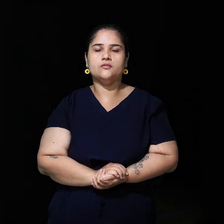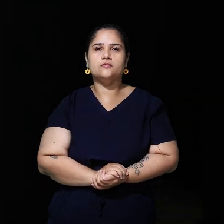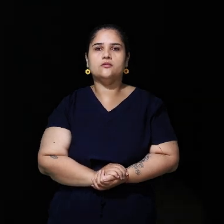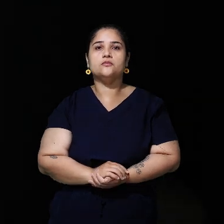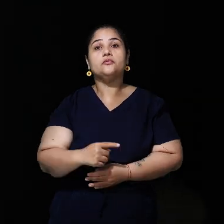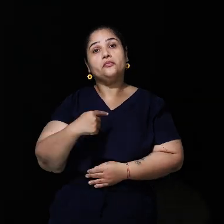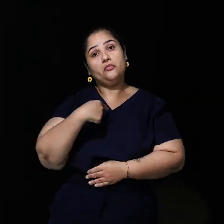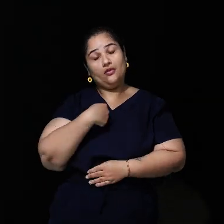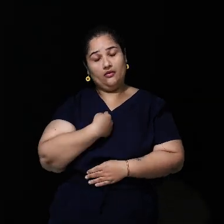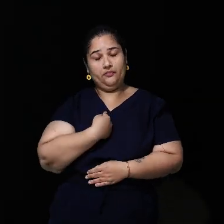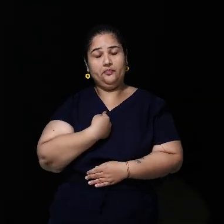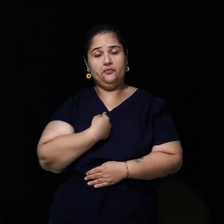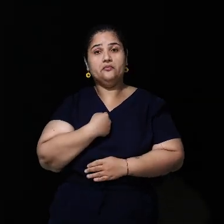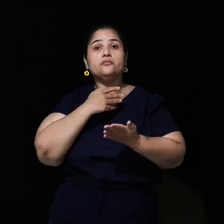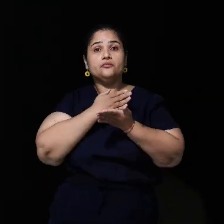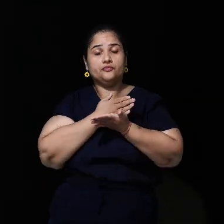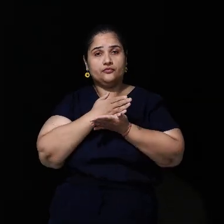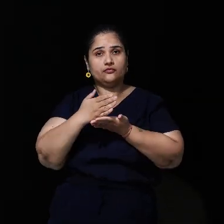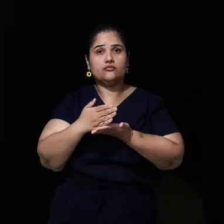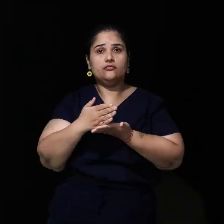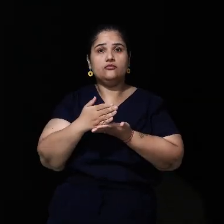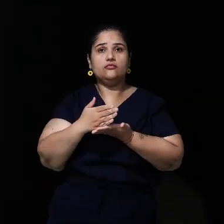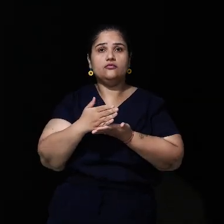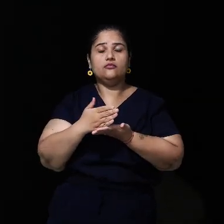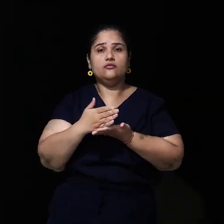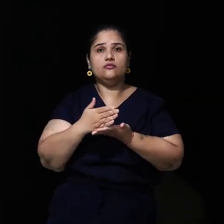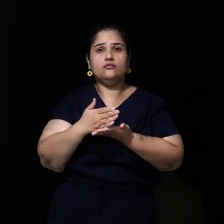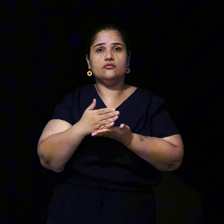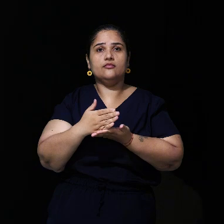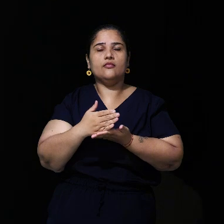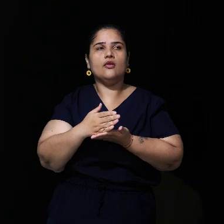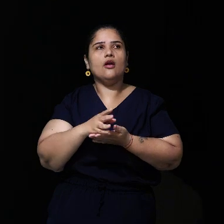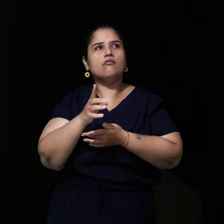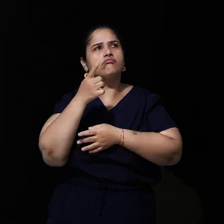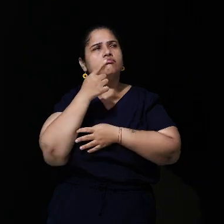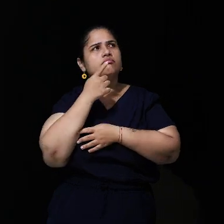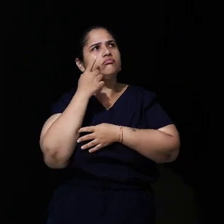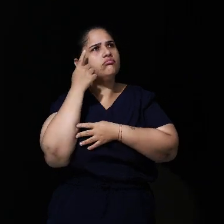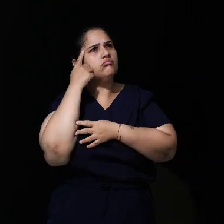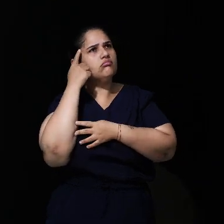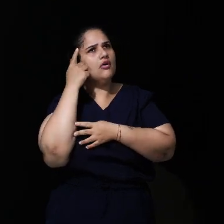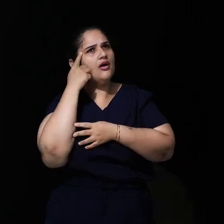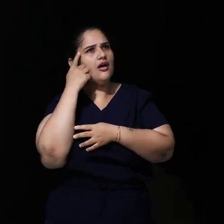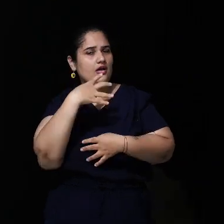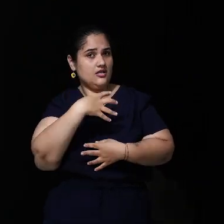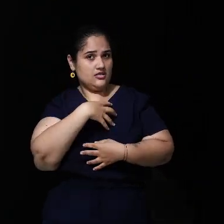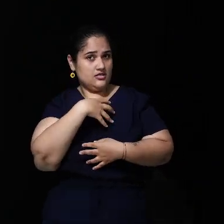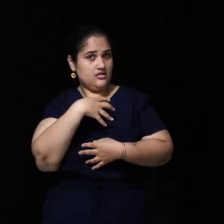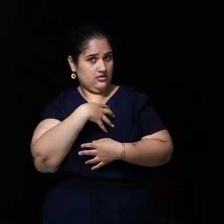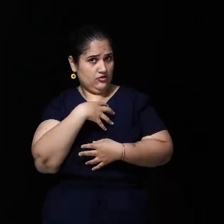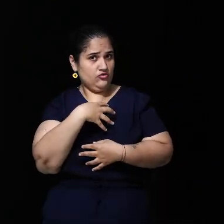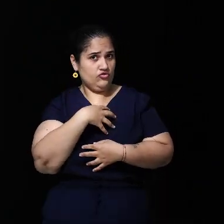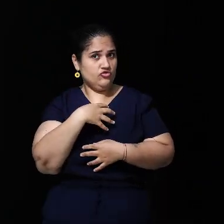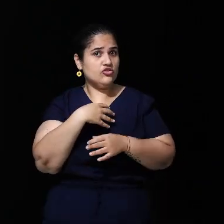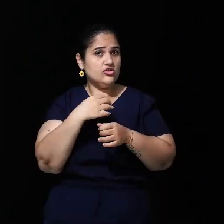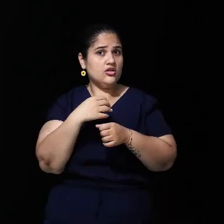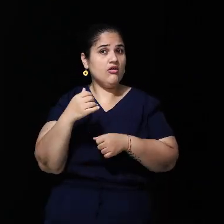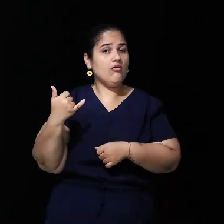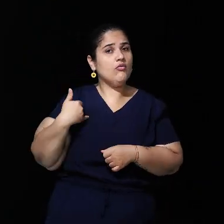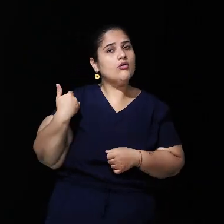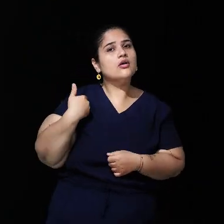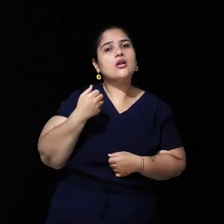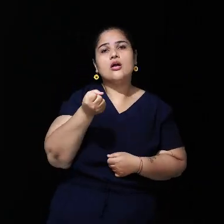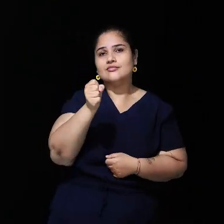Eu comecei a achar, né? Comecei a sentir algumas coisas com 8 anos de